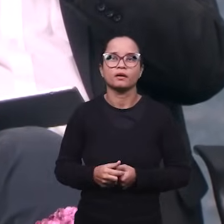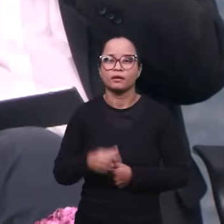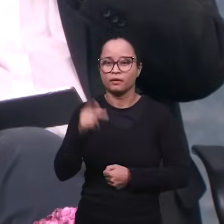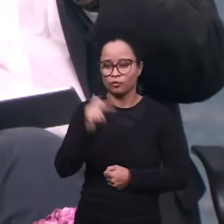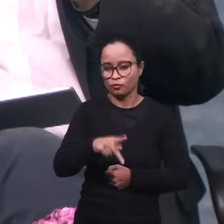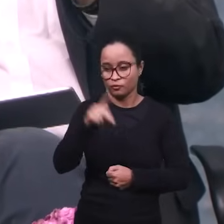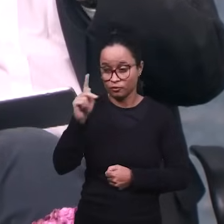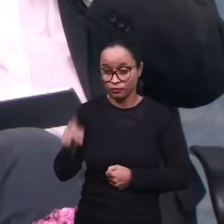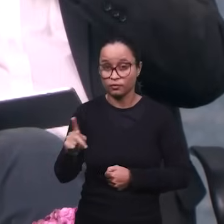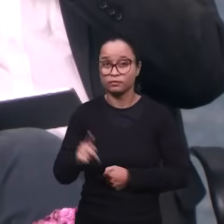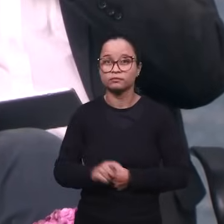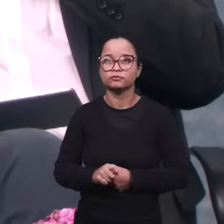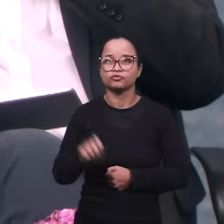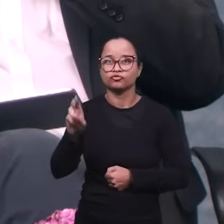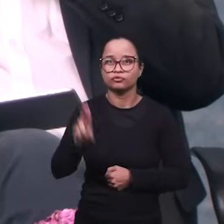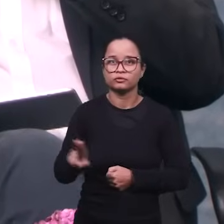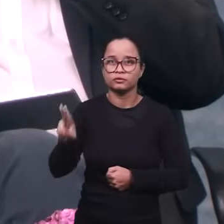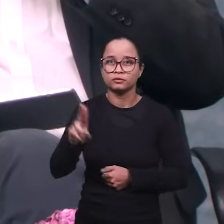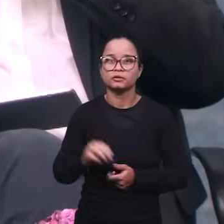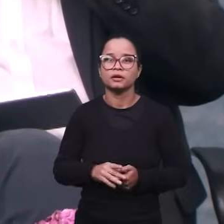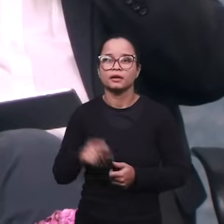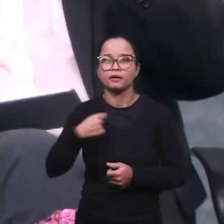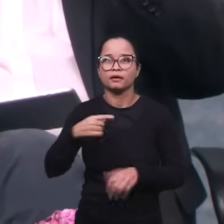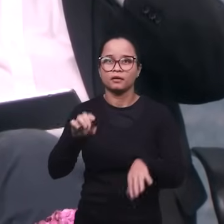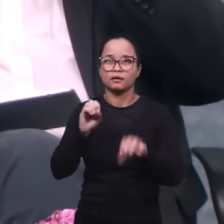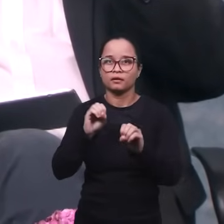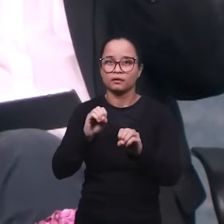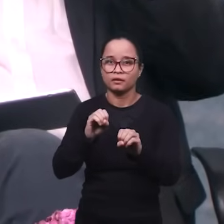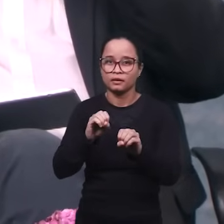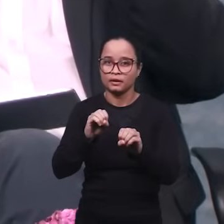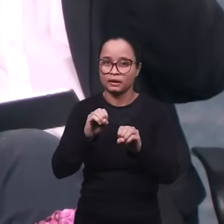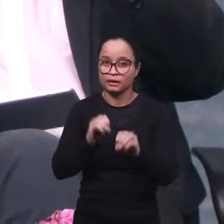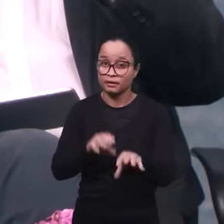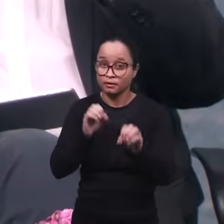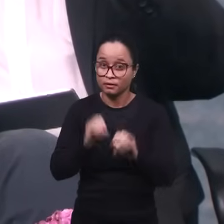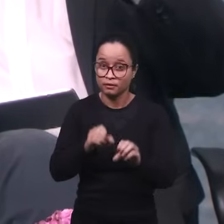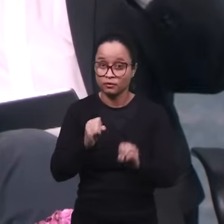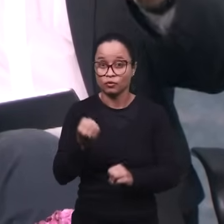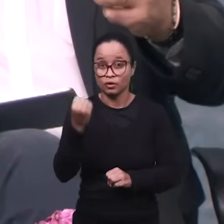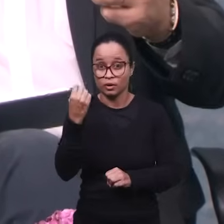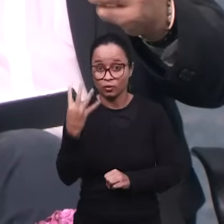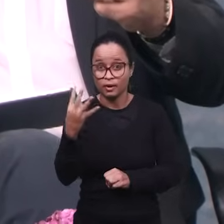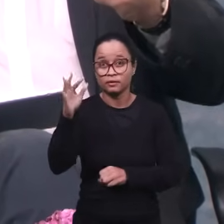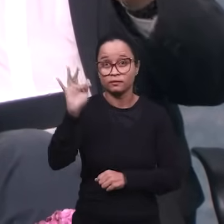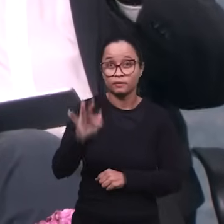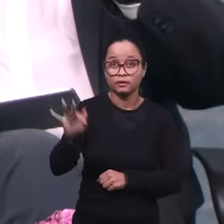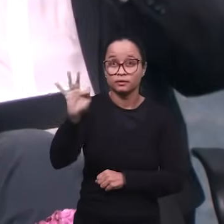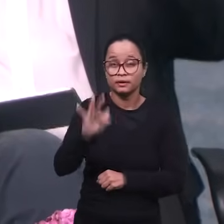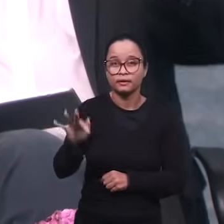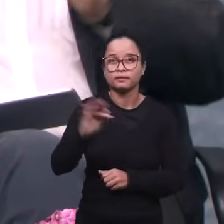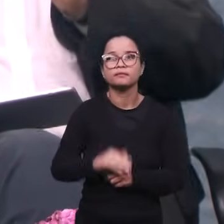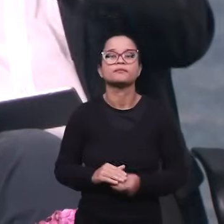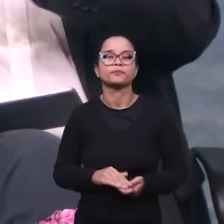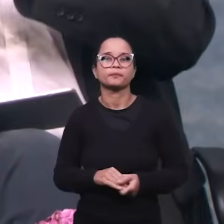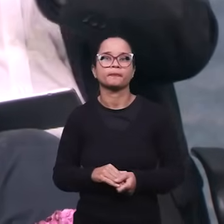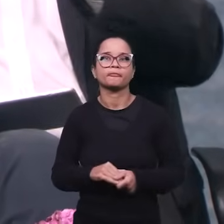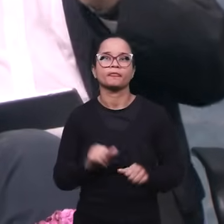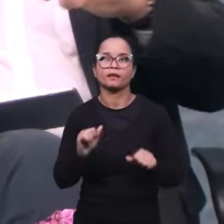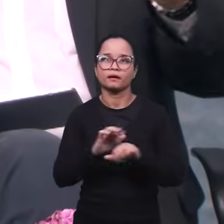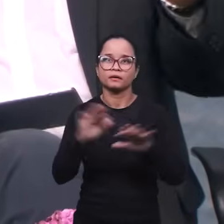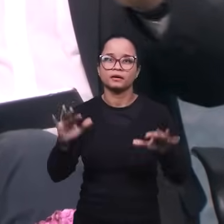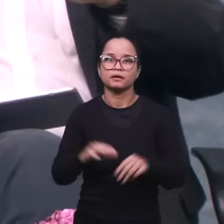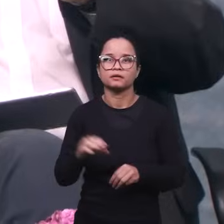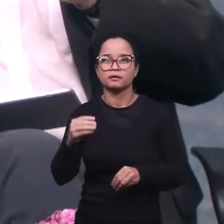fui professor universitário e cheguei a dar aula em 4 faculdades ao mesmo tempo, né?